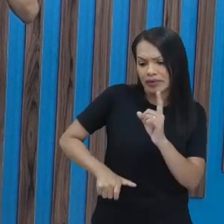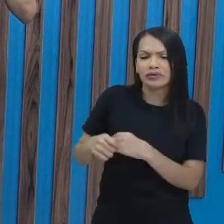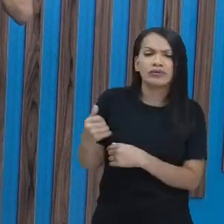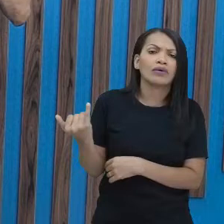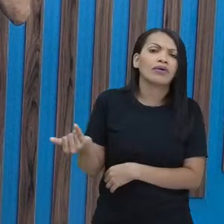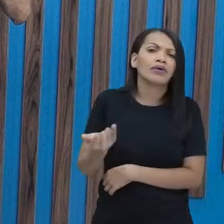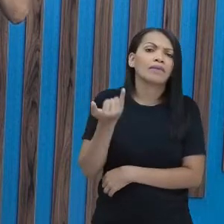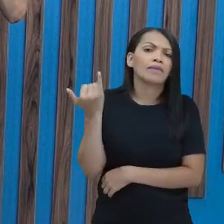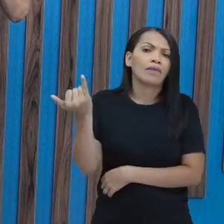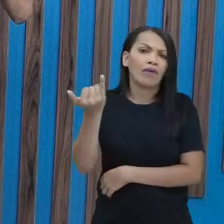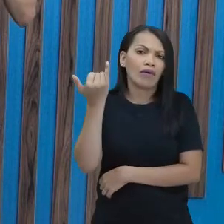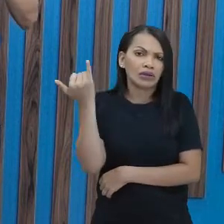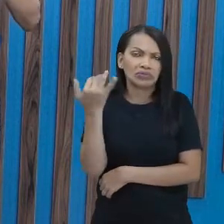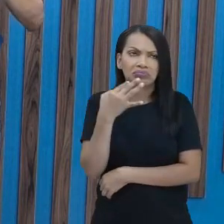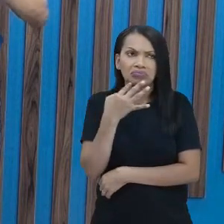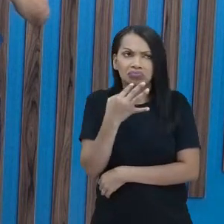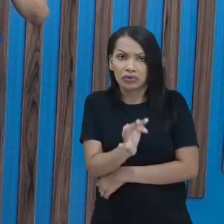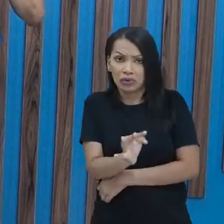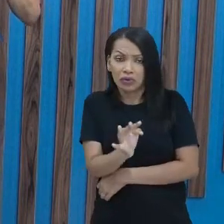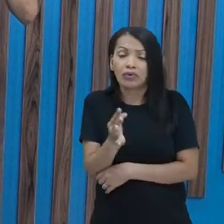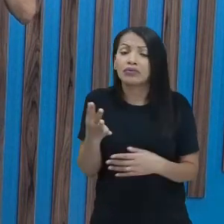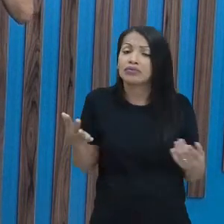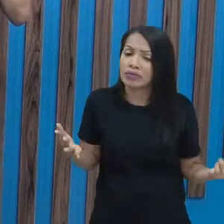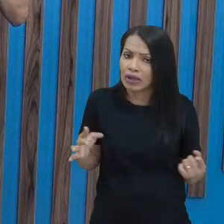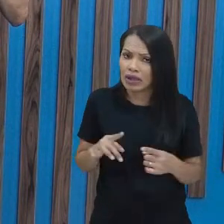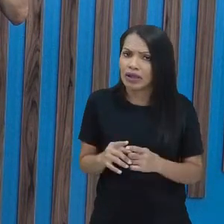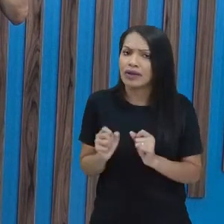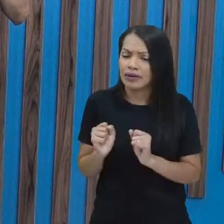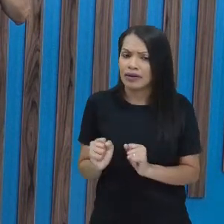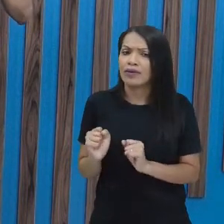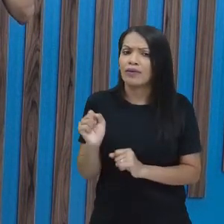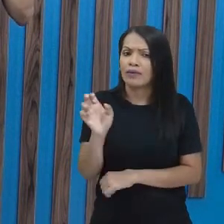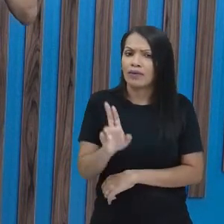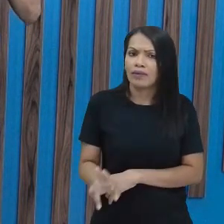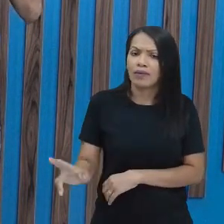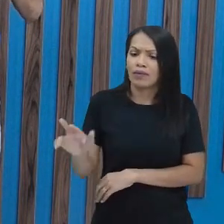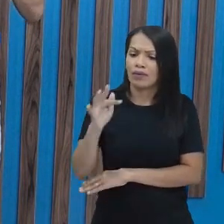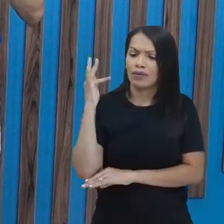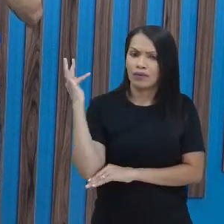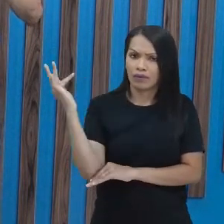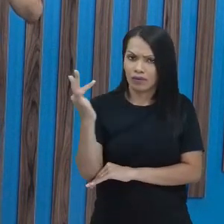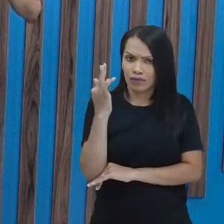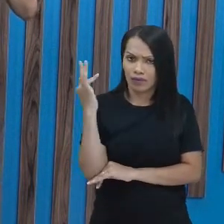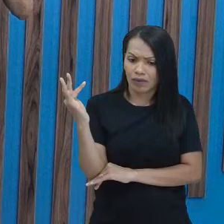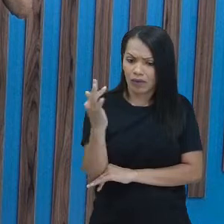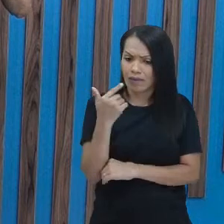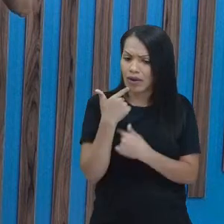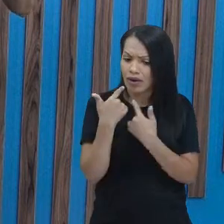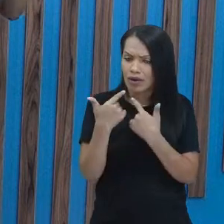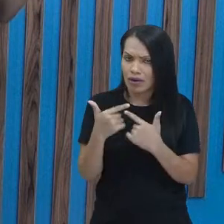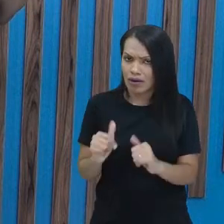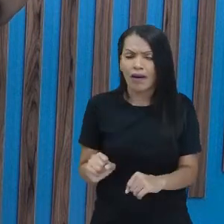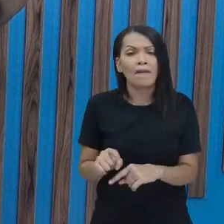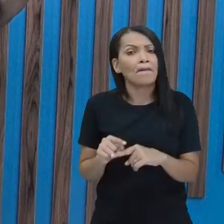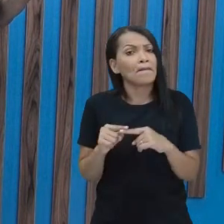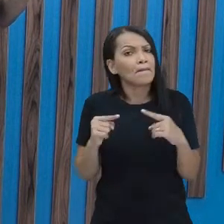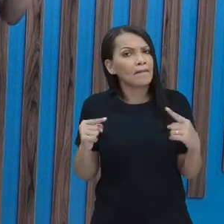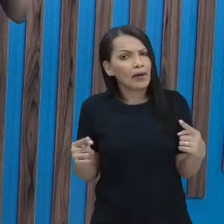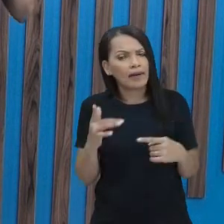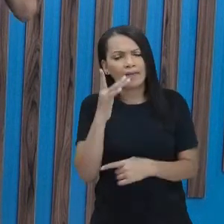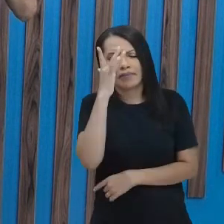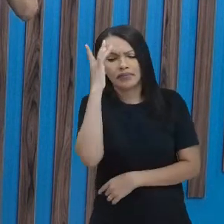para uma pessoa que eu não conheço, tá? Então, eu vou usar a linguagem mais formal. Mas quando for uma pessoa da